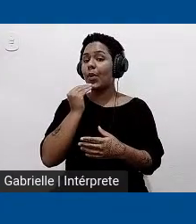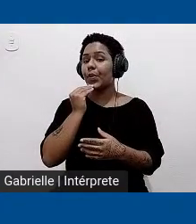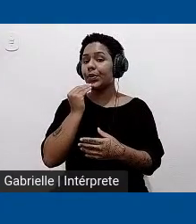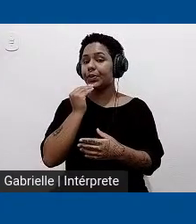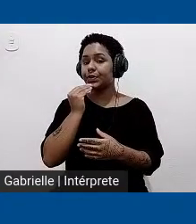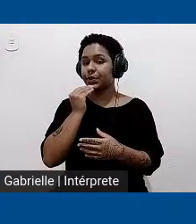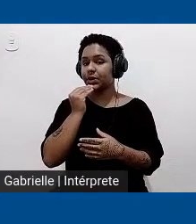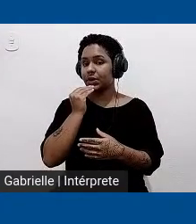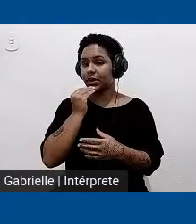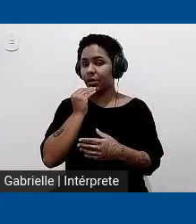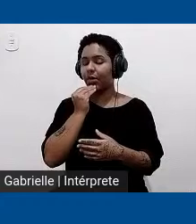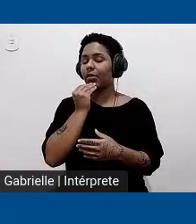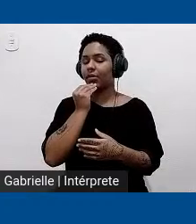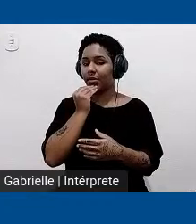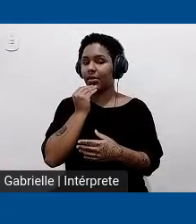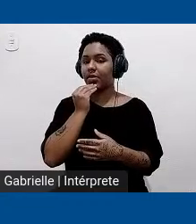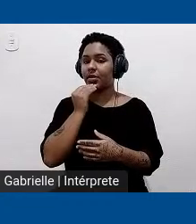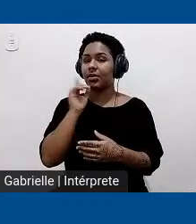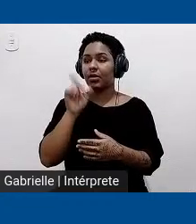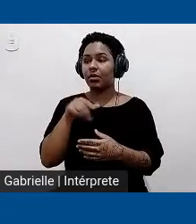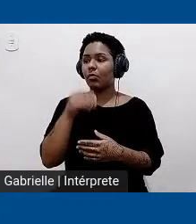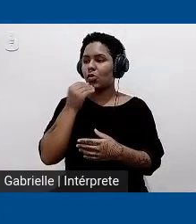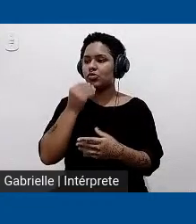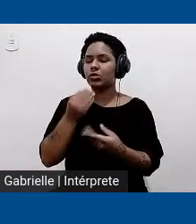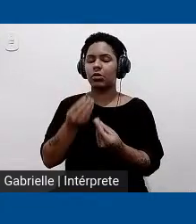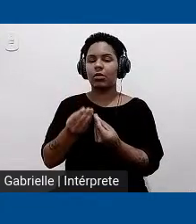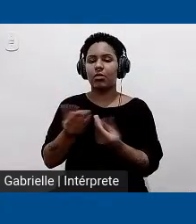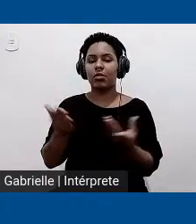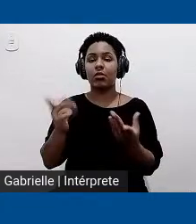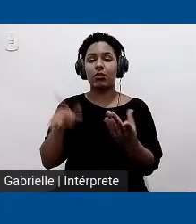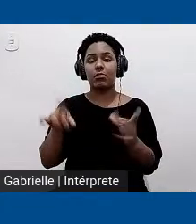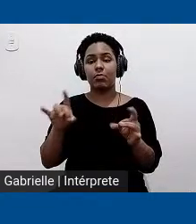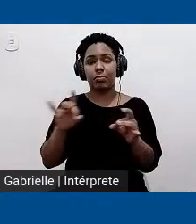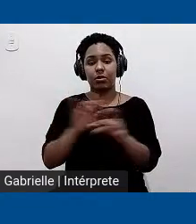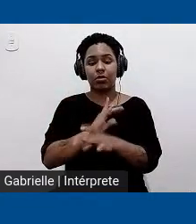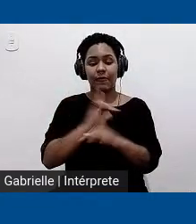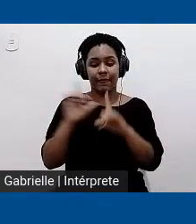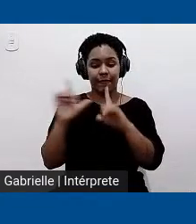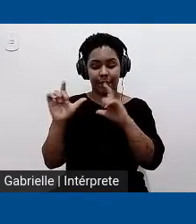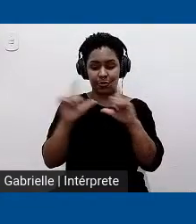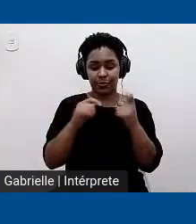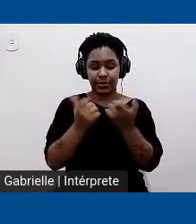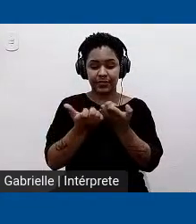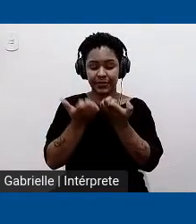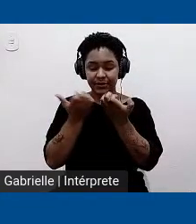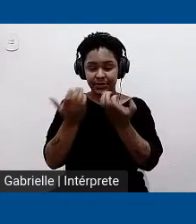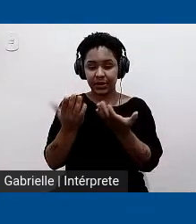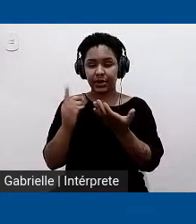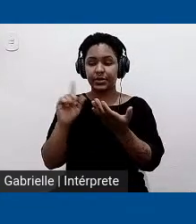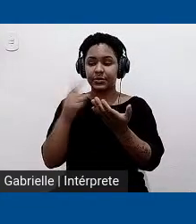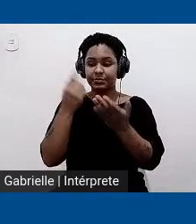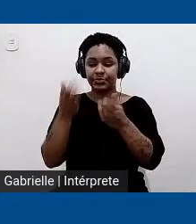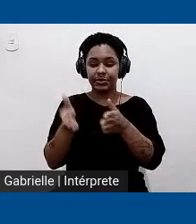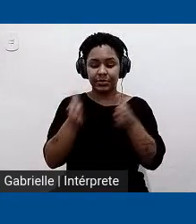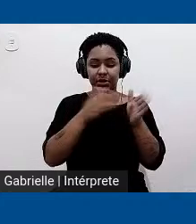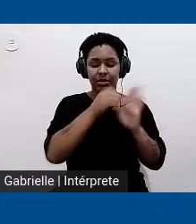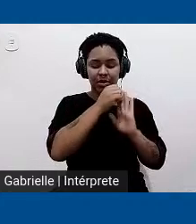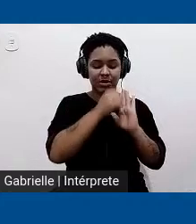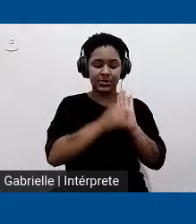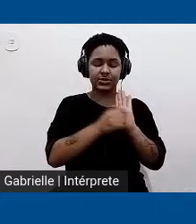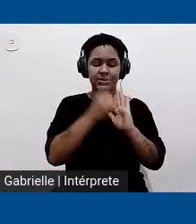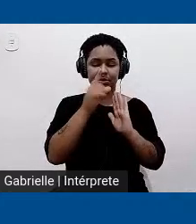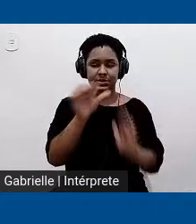oportunidades assim, insuspeitas, né? Que a fotografia ofereceu na primeira metade do século